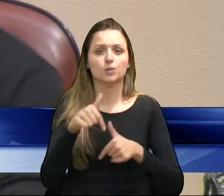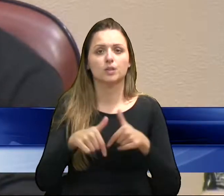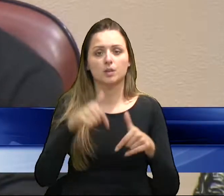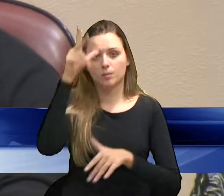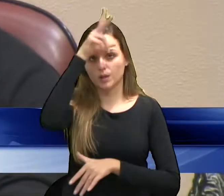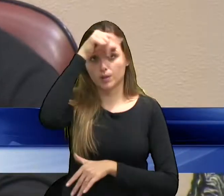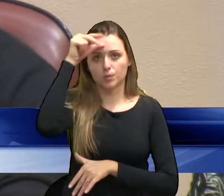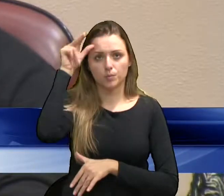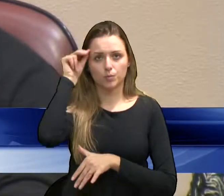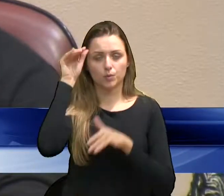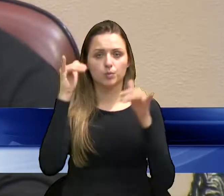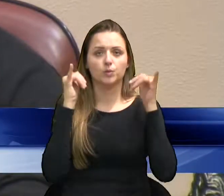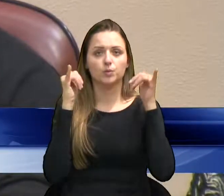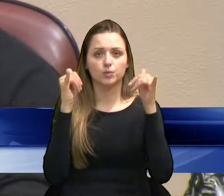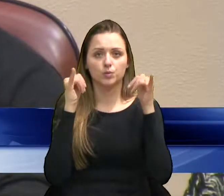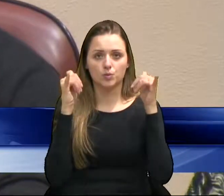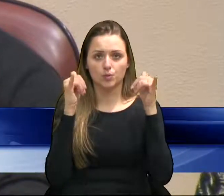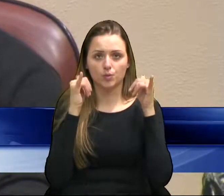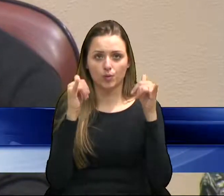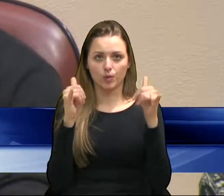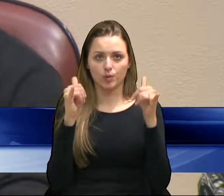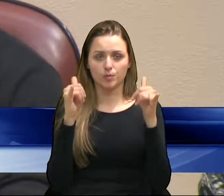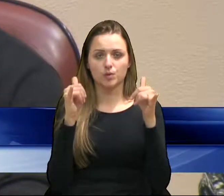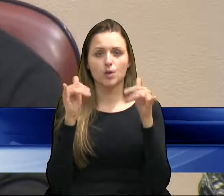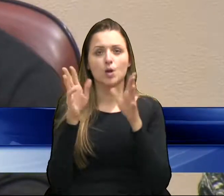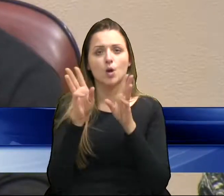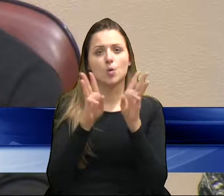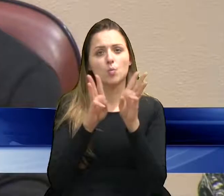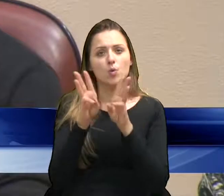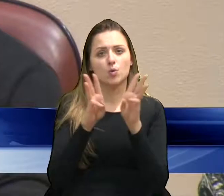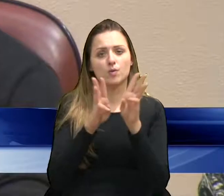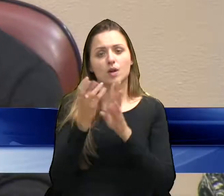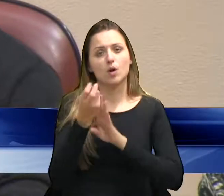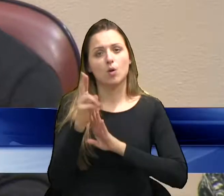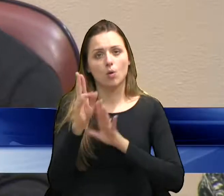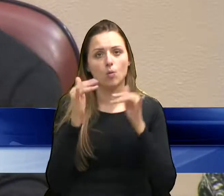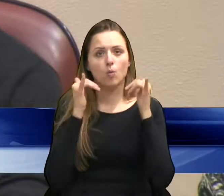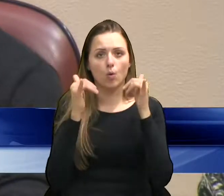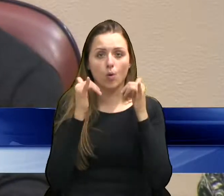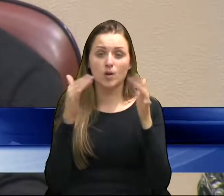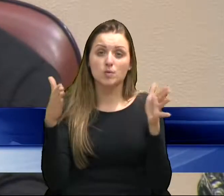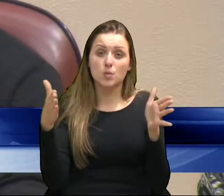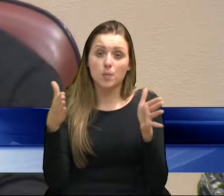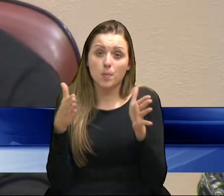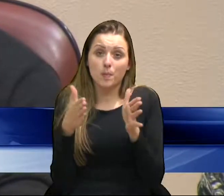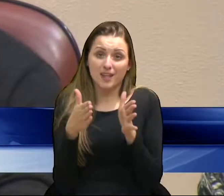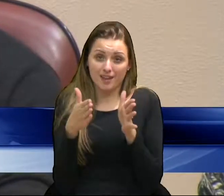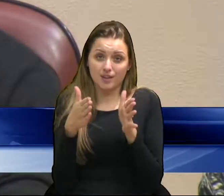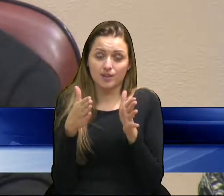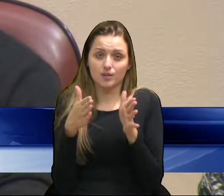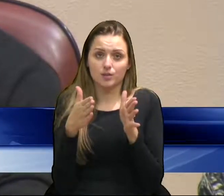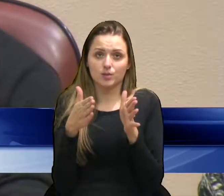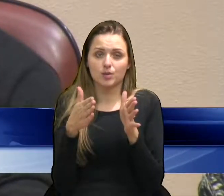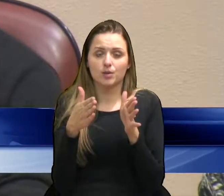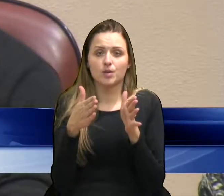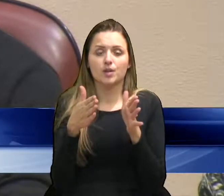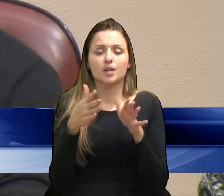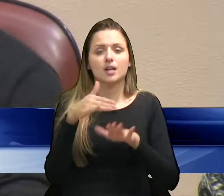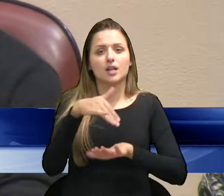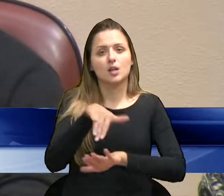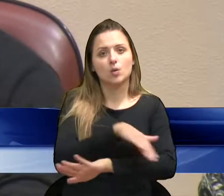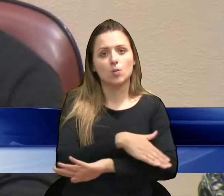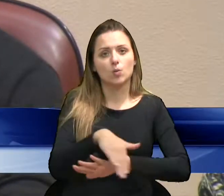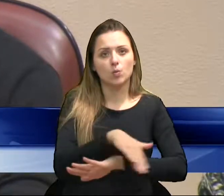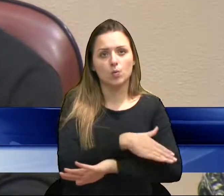de transporte seletivo por micro-ônibus ou ônibus do tipo mini-ônibus em linhas regulares